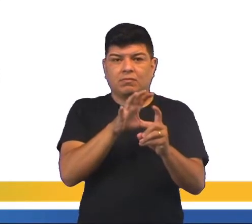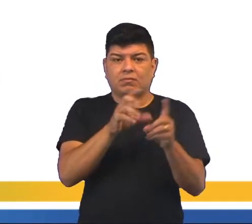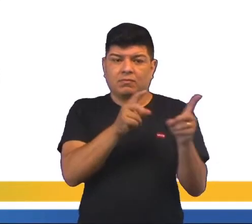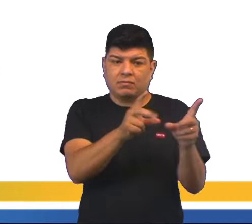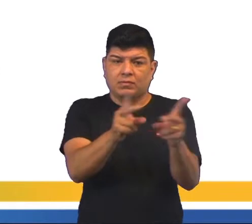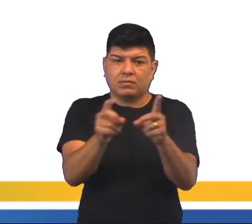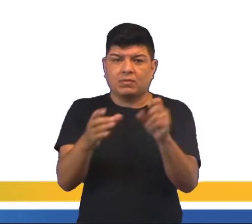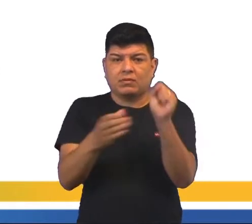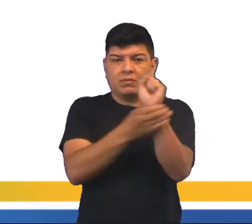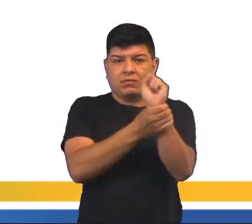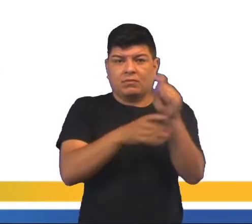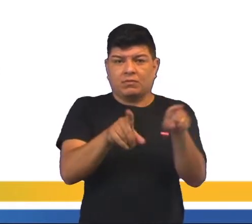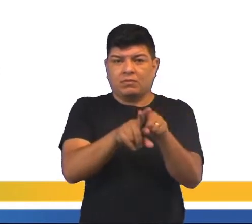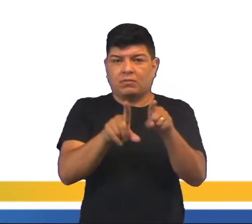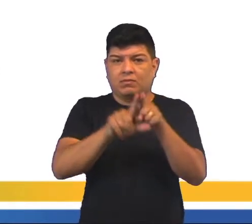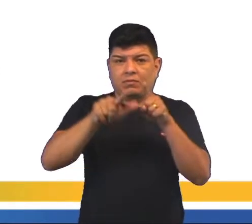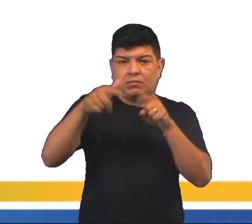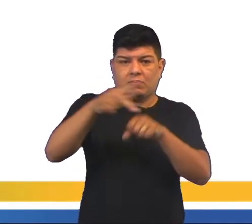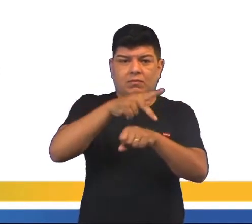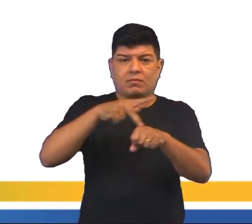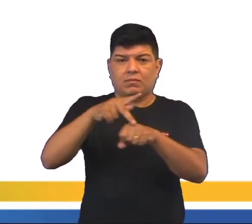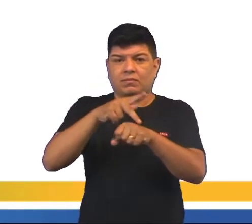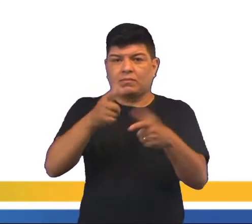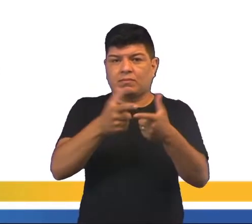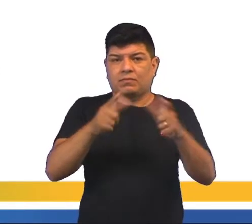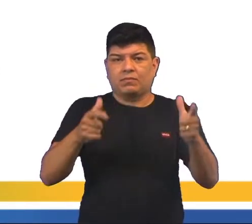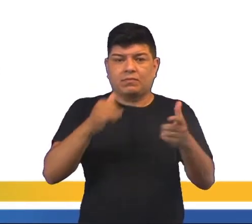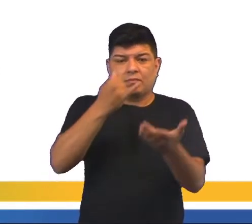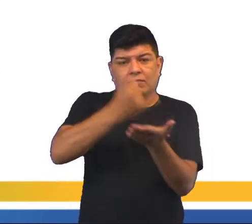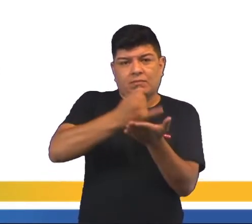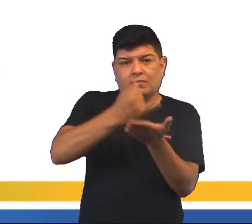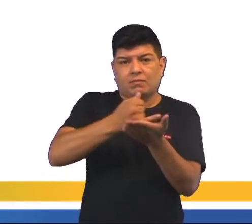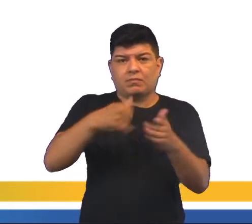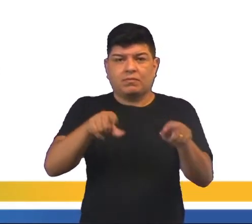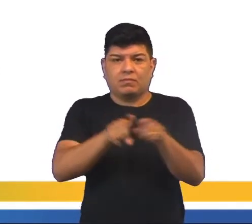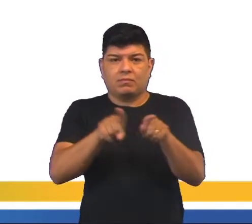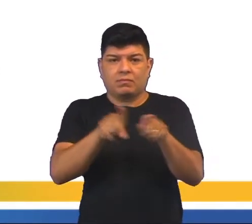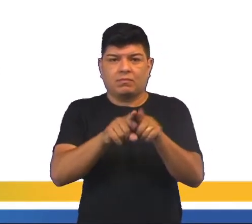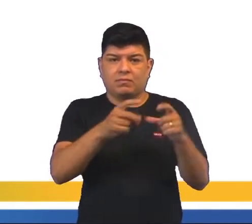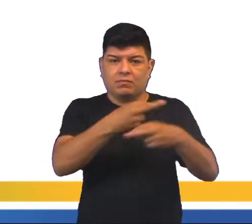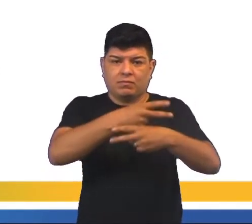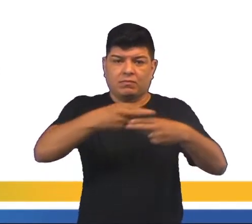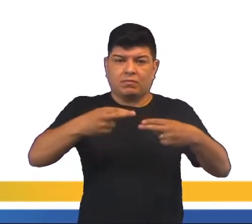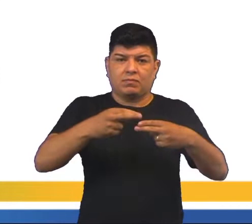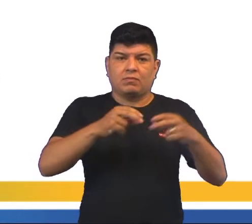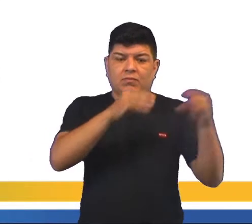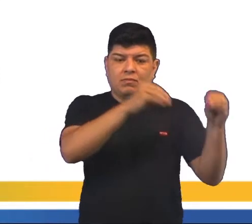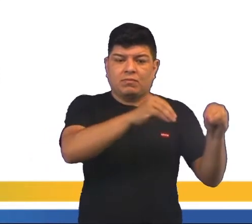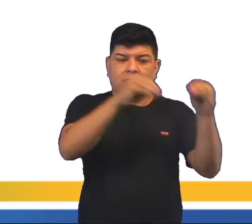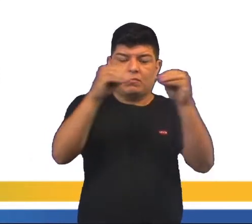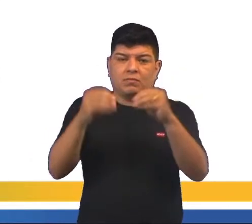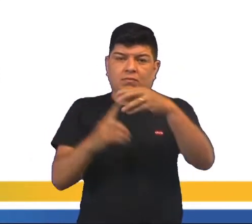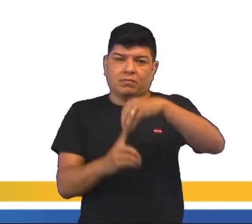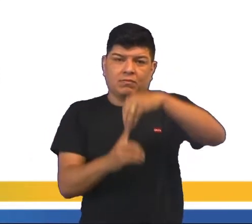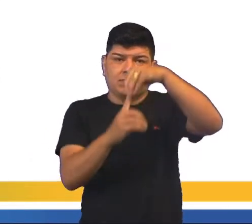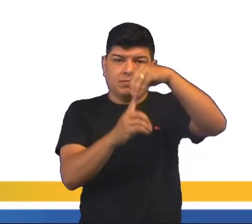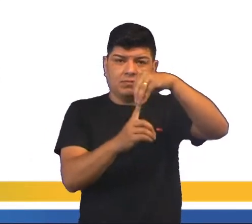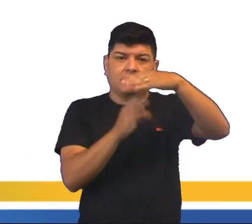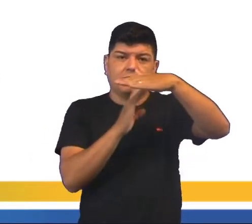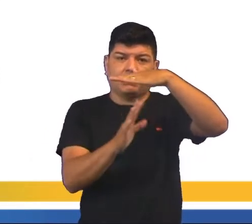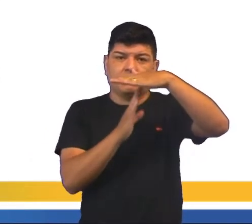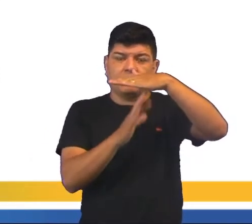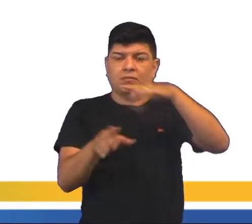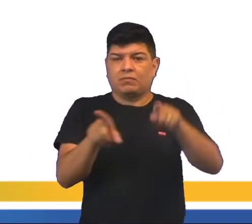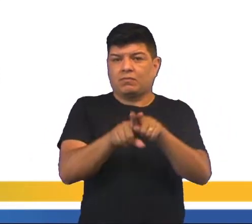nacionais, protegendo-os da concorrência estrangeira com um aumento de impostos sobre os produtos importados. E o exclusivo colonial,